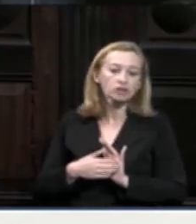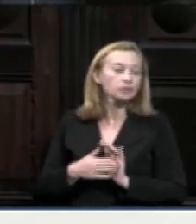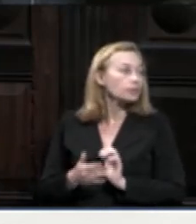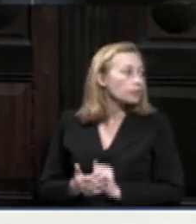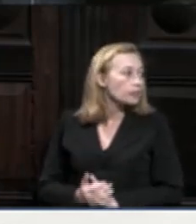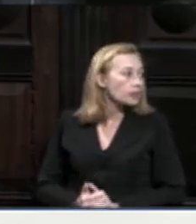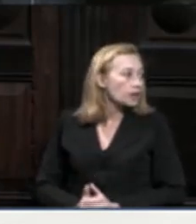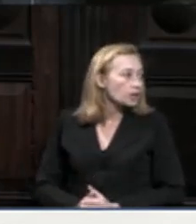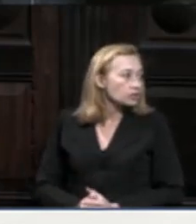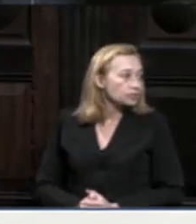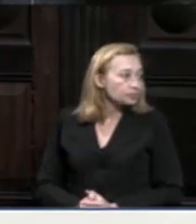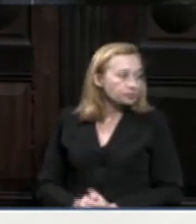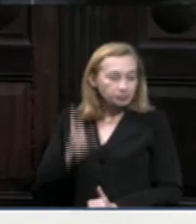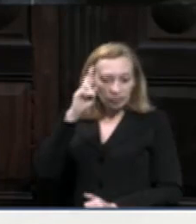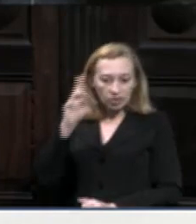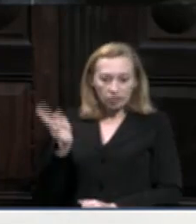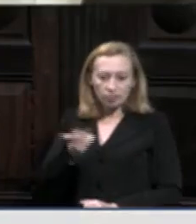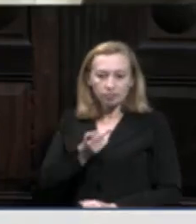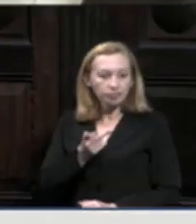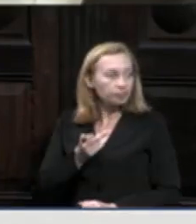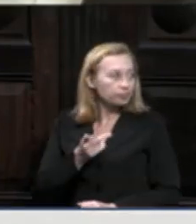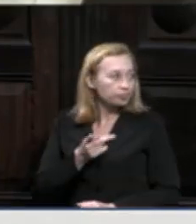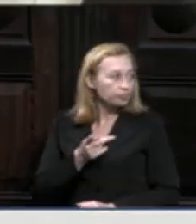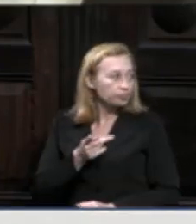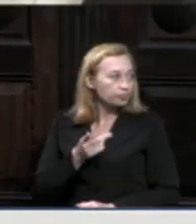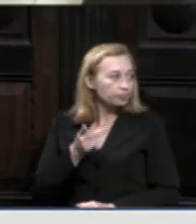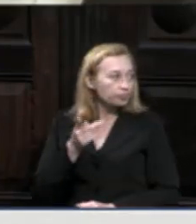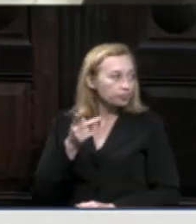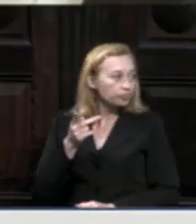possível. Senhor deputado Valdec Carneiro,